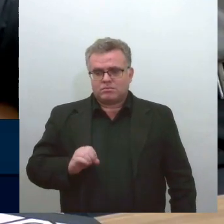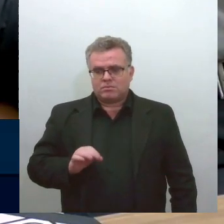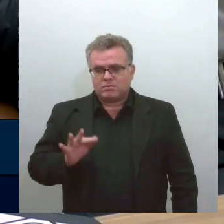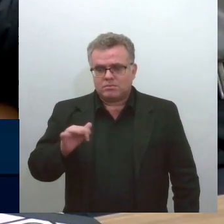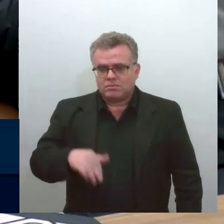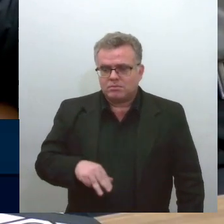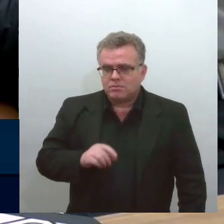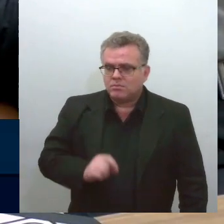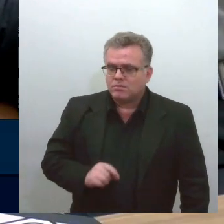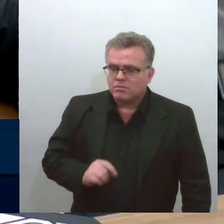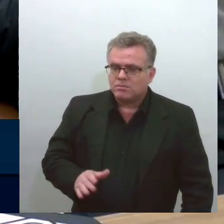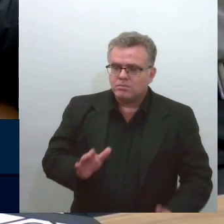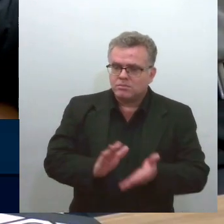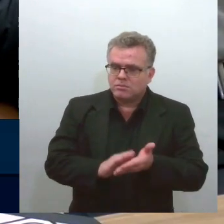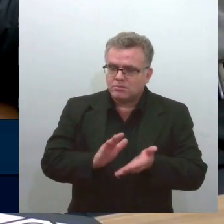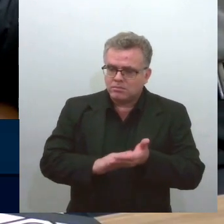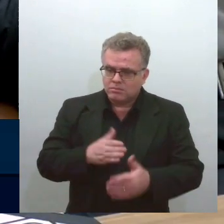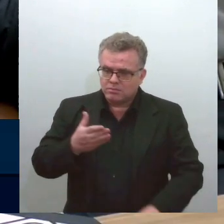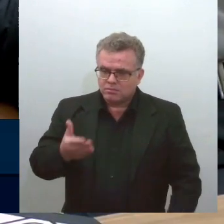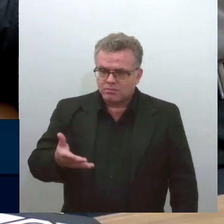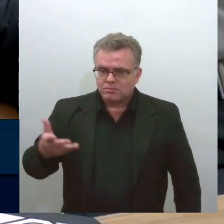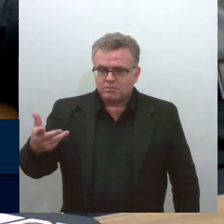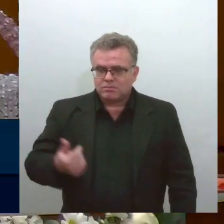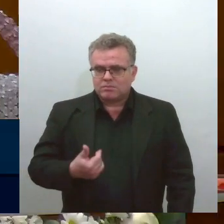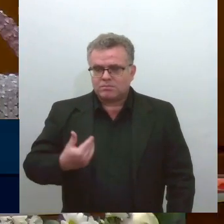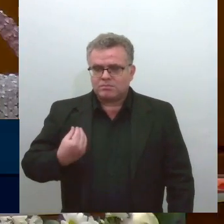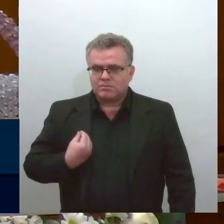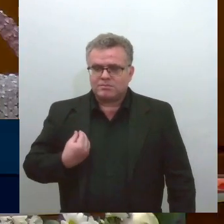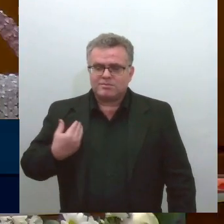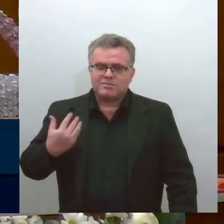aqui. Parabéns. Foi Luciano, não foi